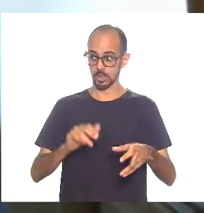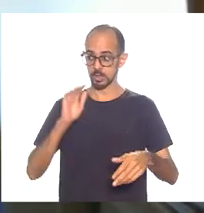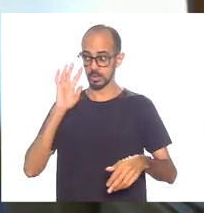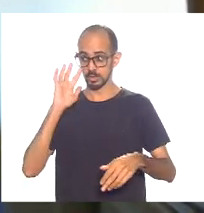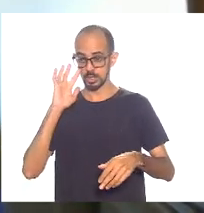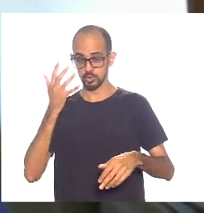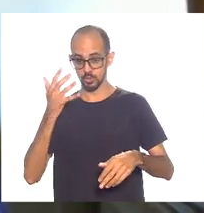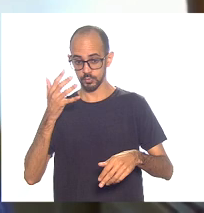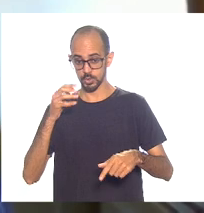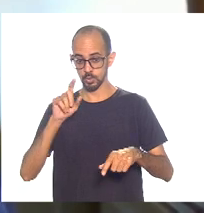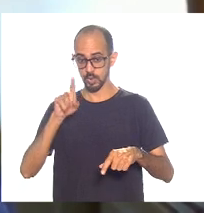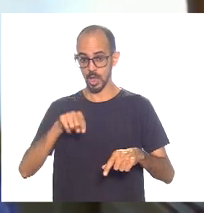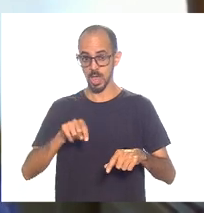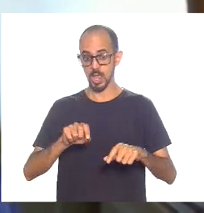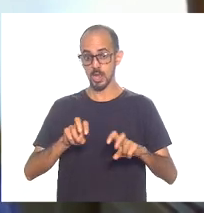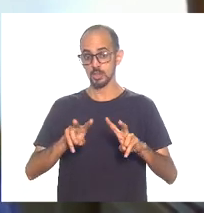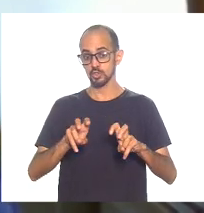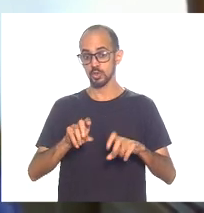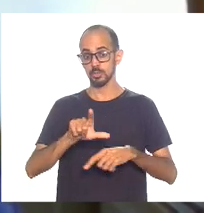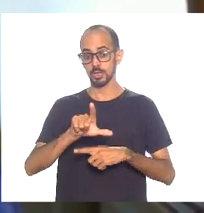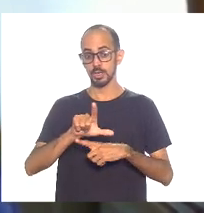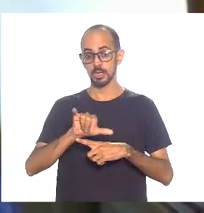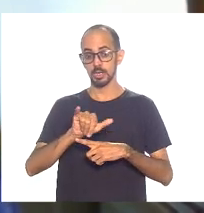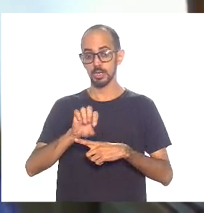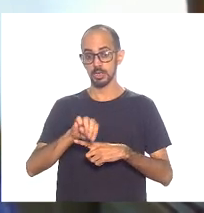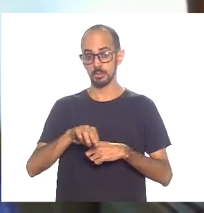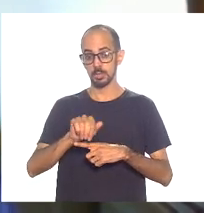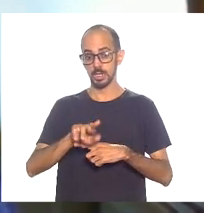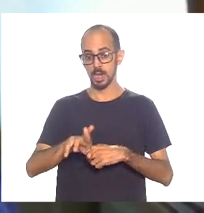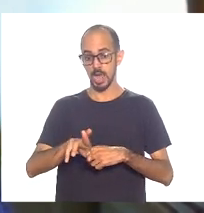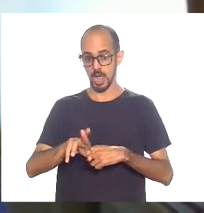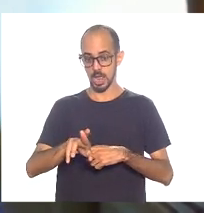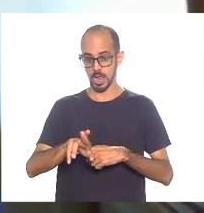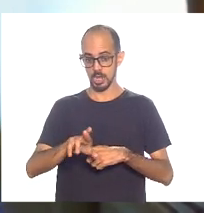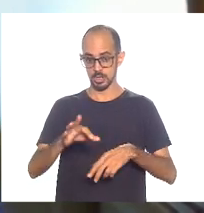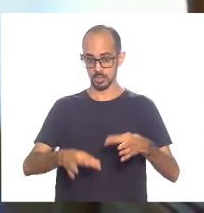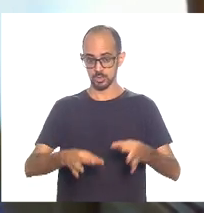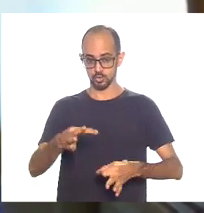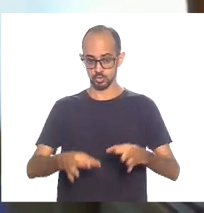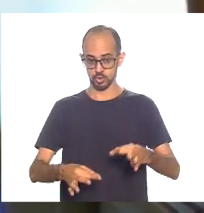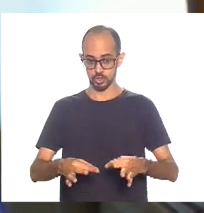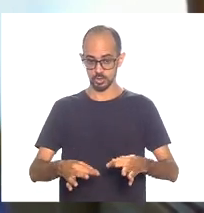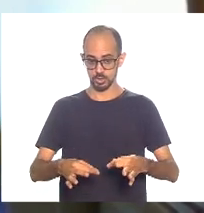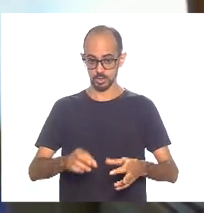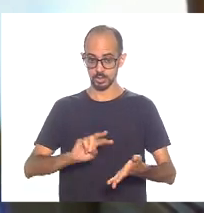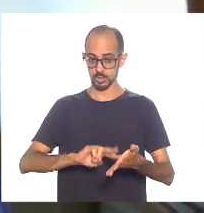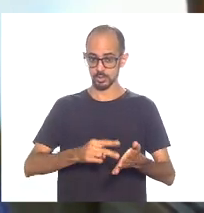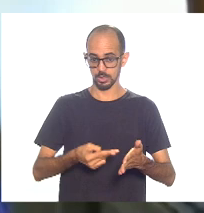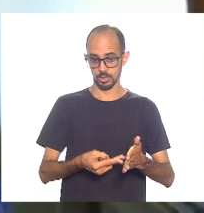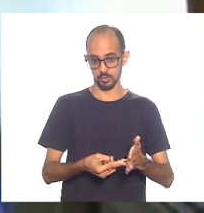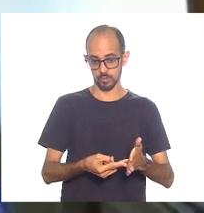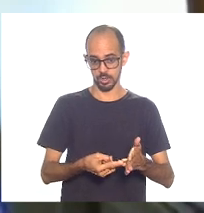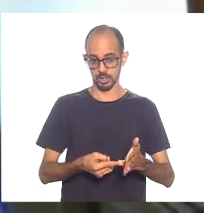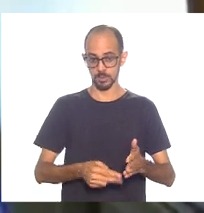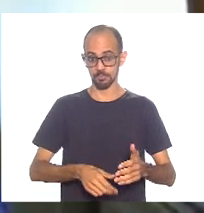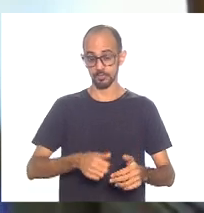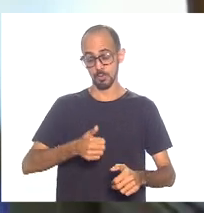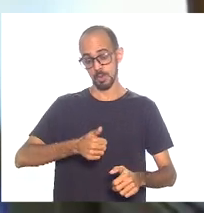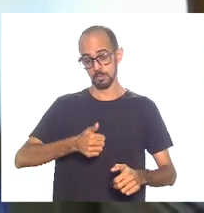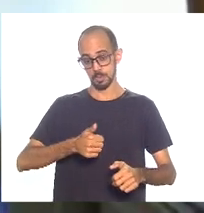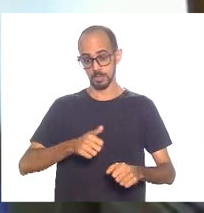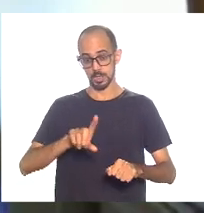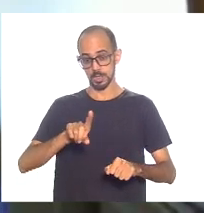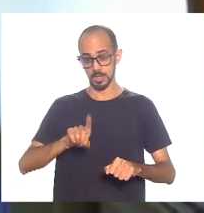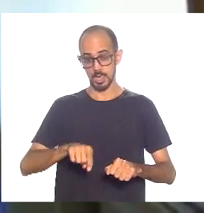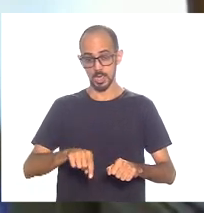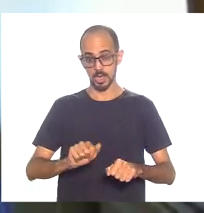em relação a liminares da Justiça. Uma liminar do qual eu fui coautor,